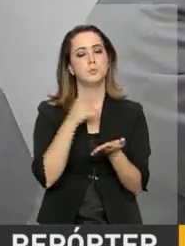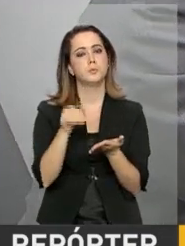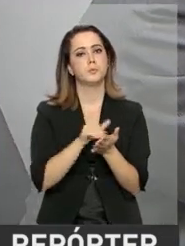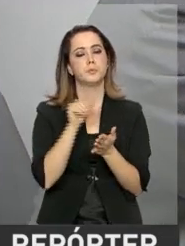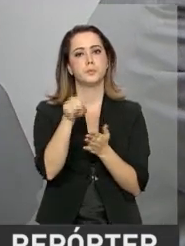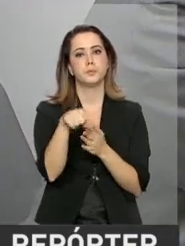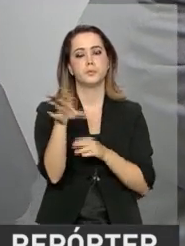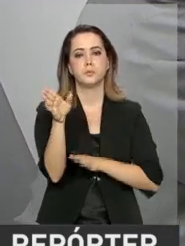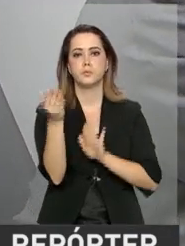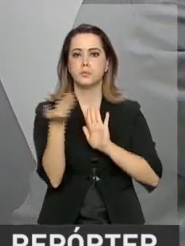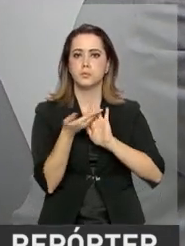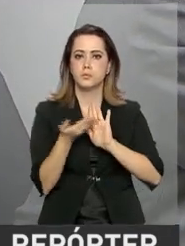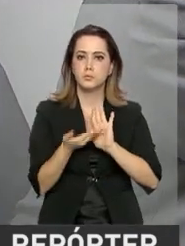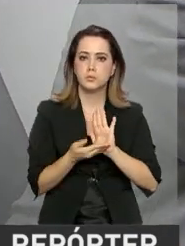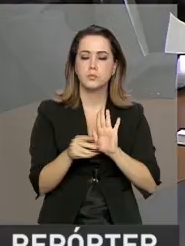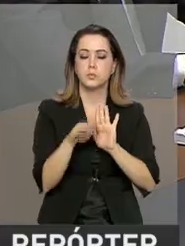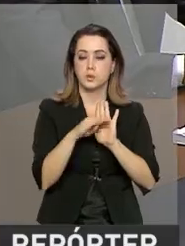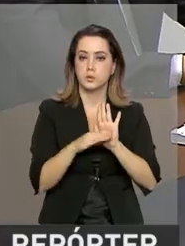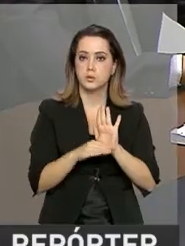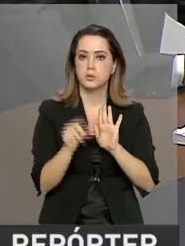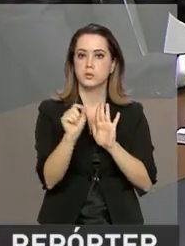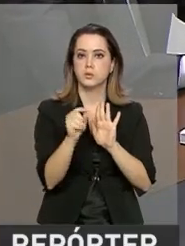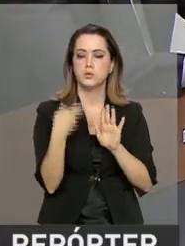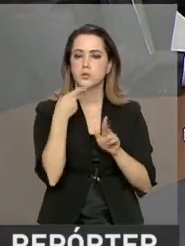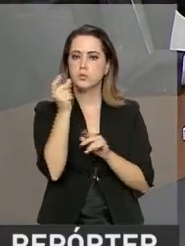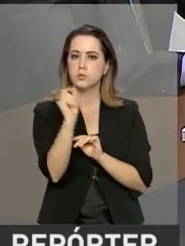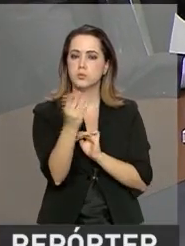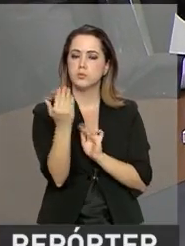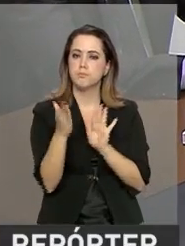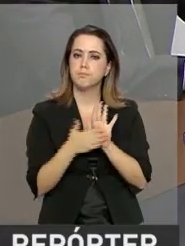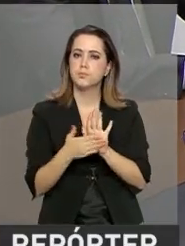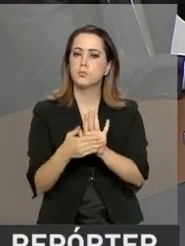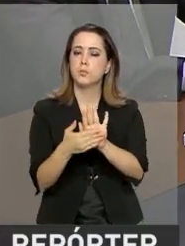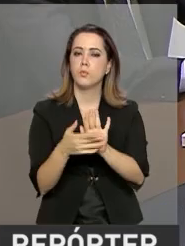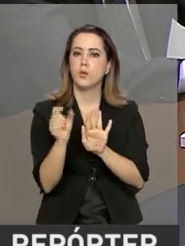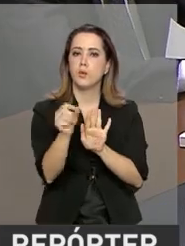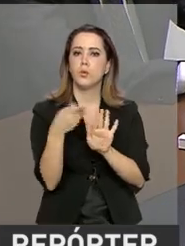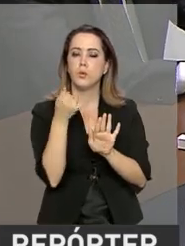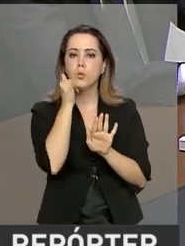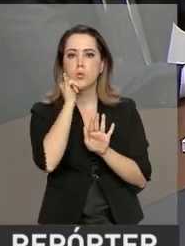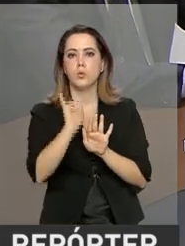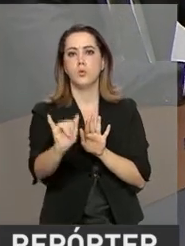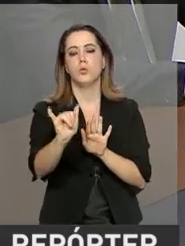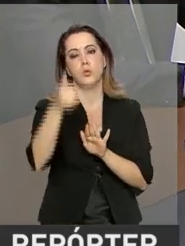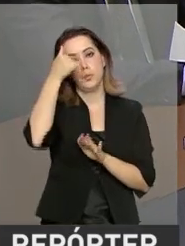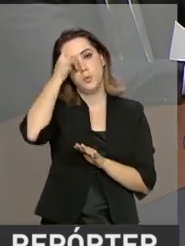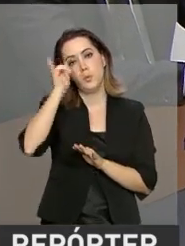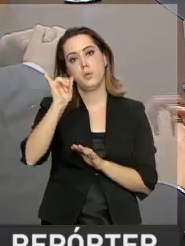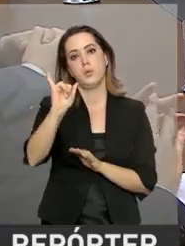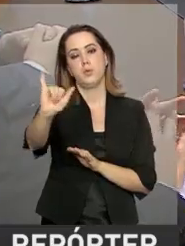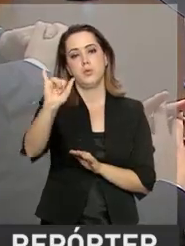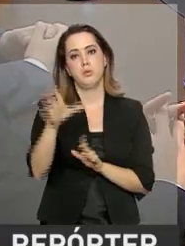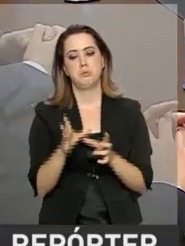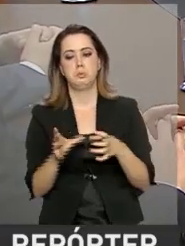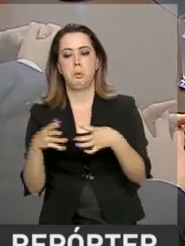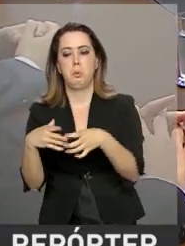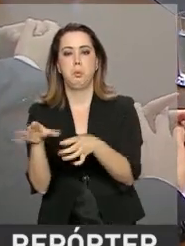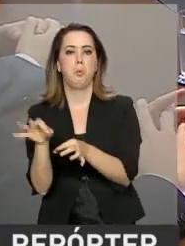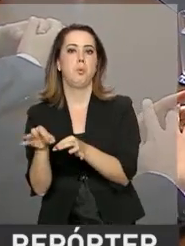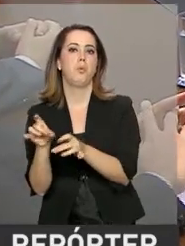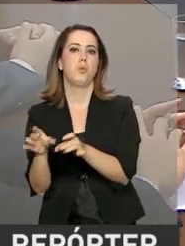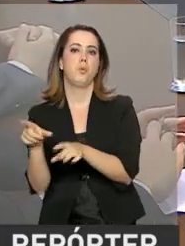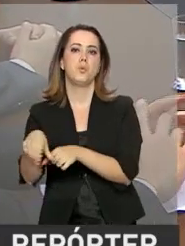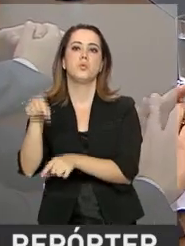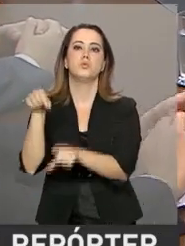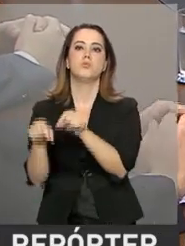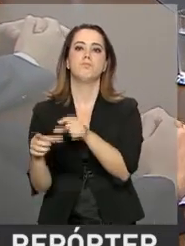parcerias de investimentos Moreira Franco tratou de propostas para evitar os chamados cartéis nas concessões com isso o governo